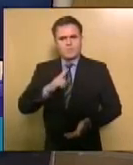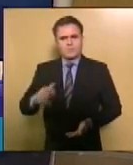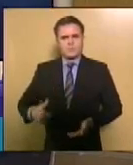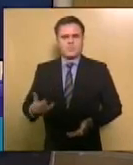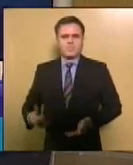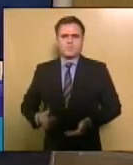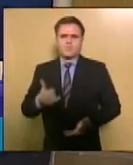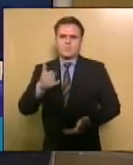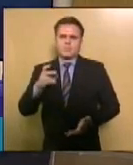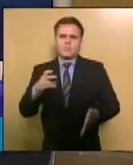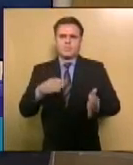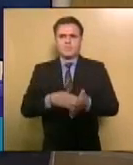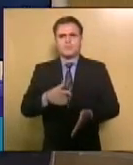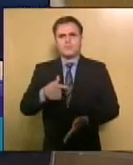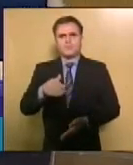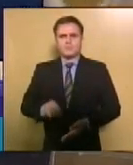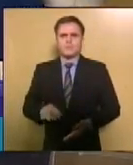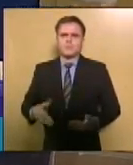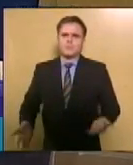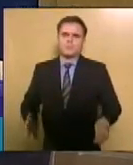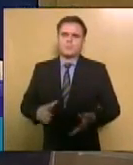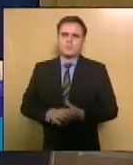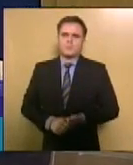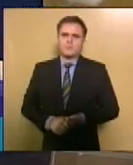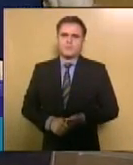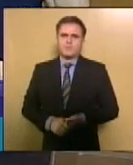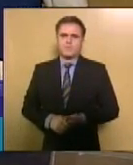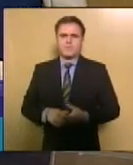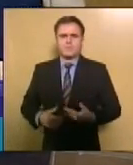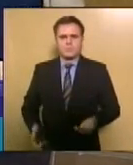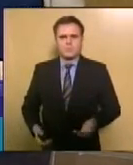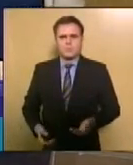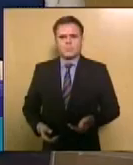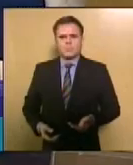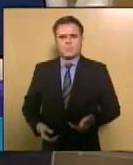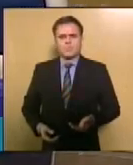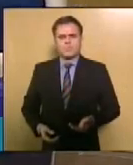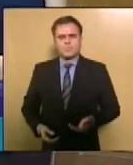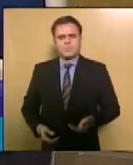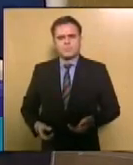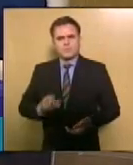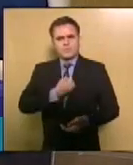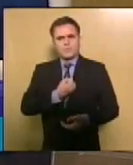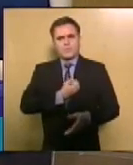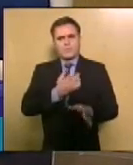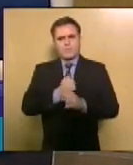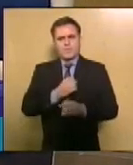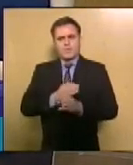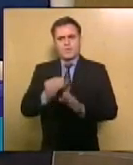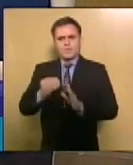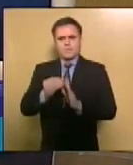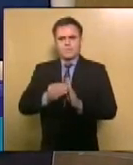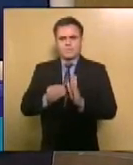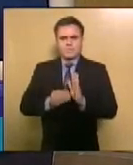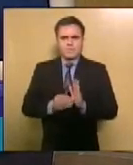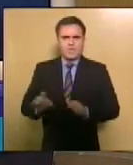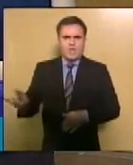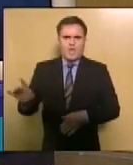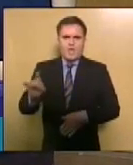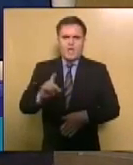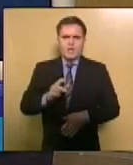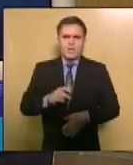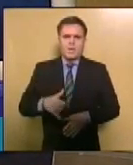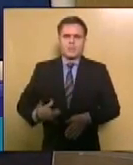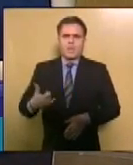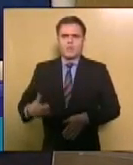15 anos a 70 anos tá certo e aqui no eixo horizontal tá o número de homicídios para cada idade então